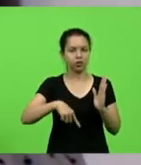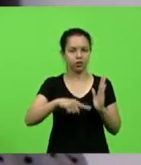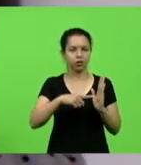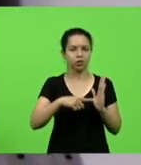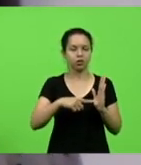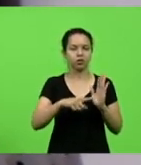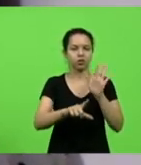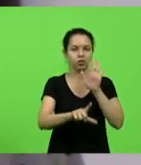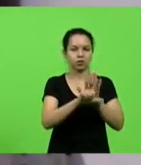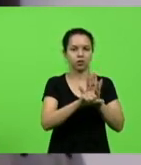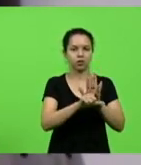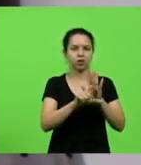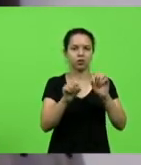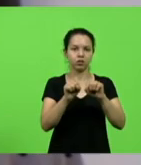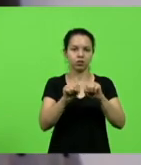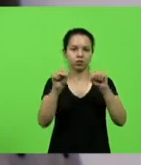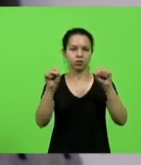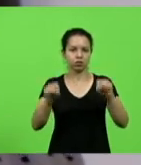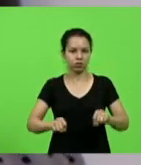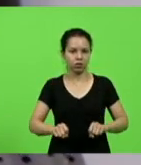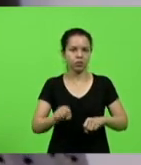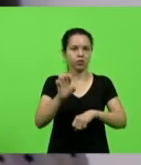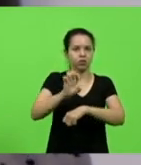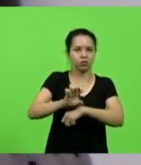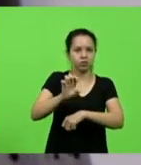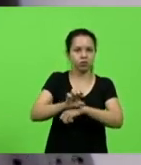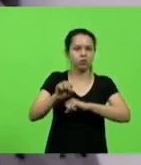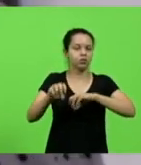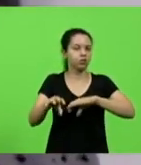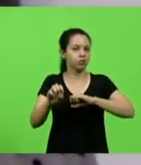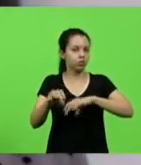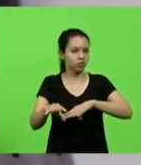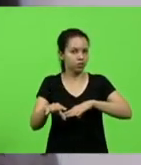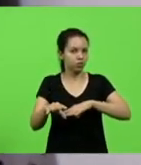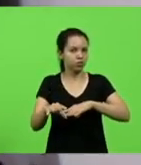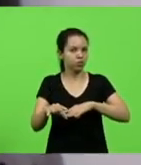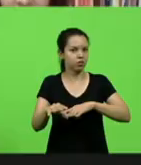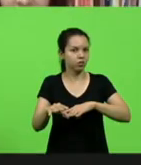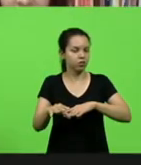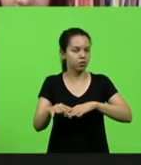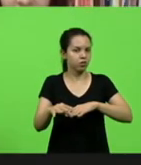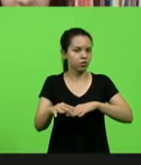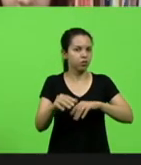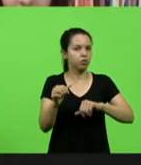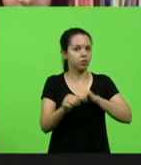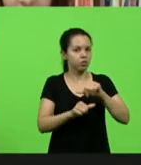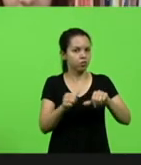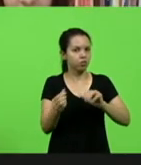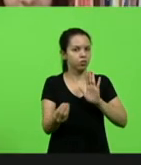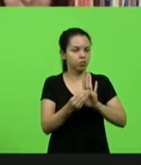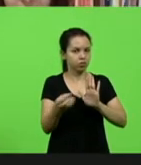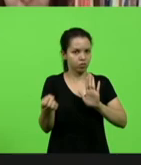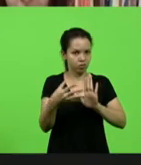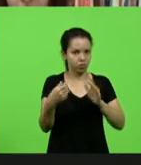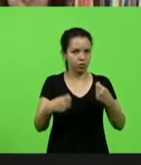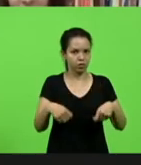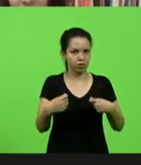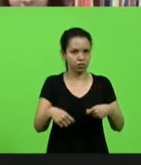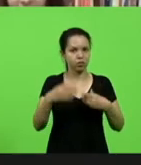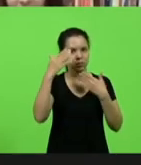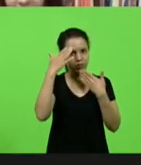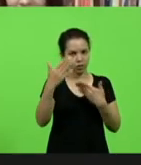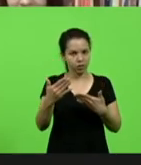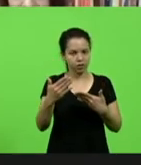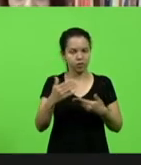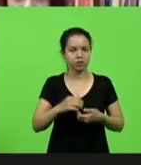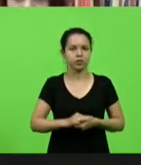do Sistema Estadual de Educação, que atualize a nossa Davi, lei. Ok, Davi, obrigada, tá? Gente, muito obrigado,